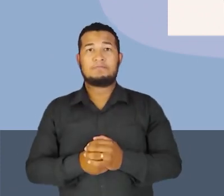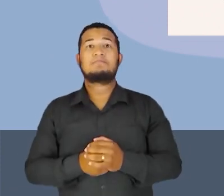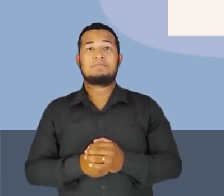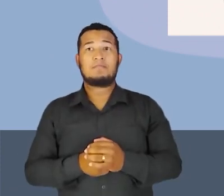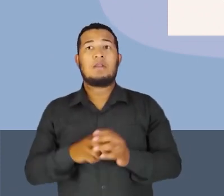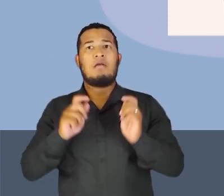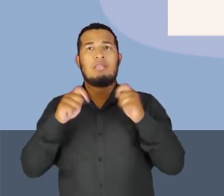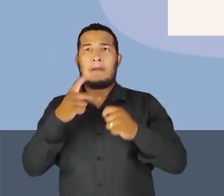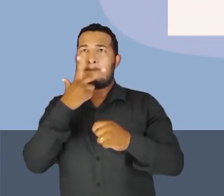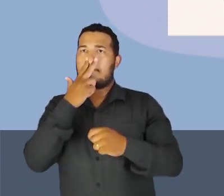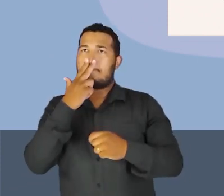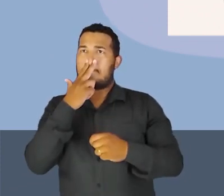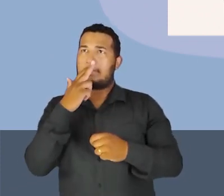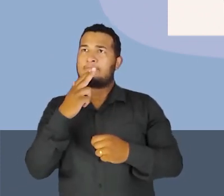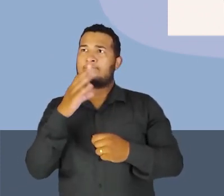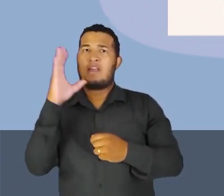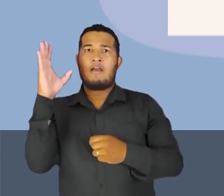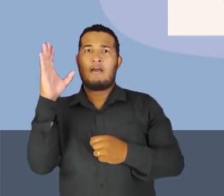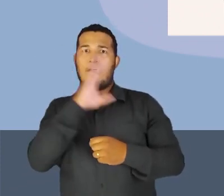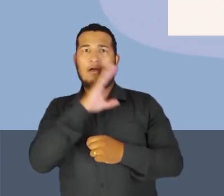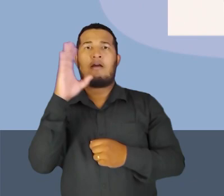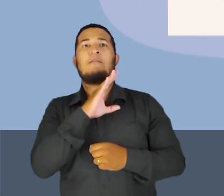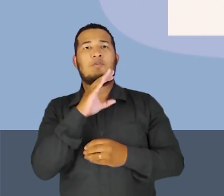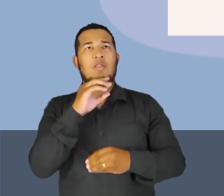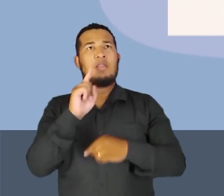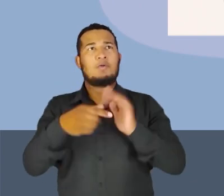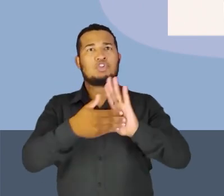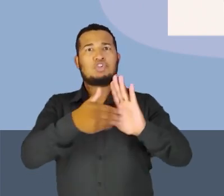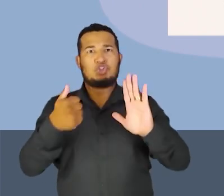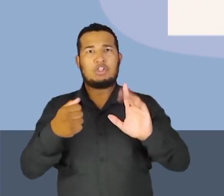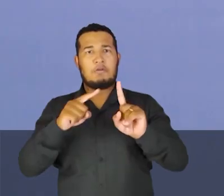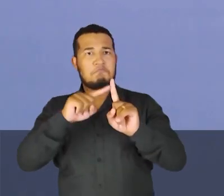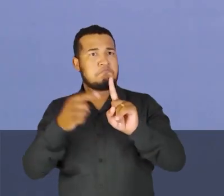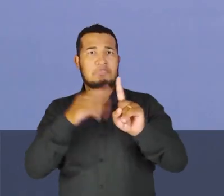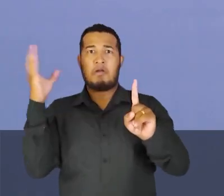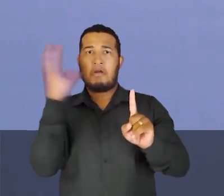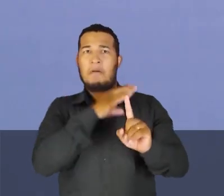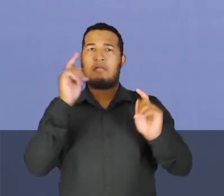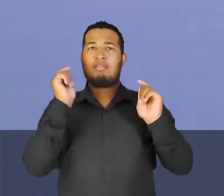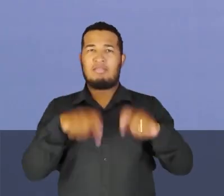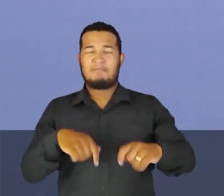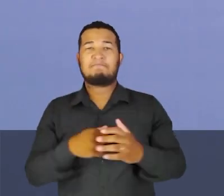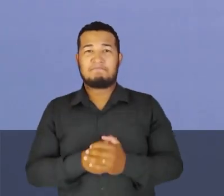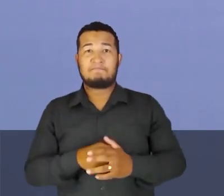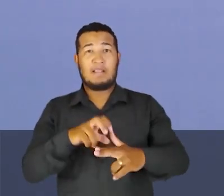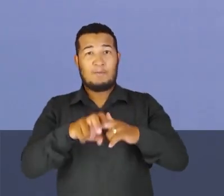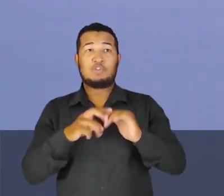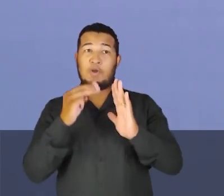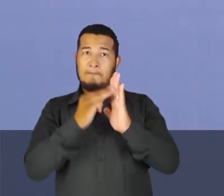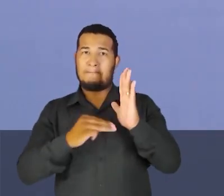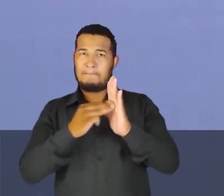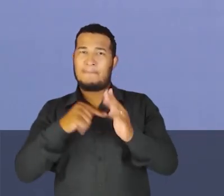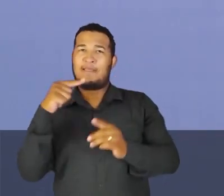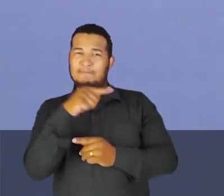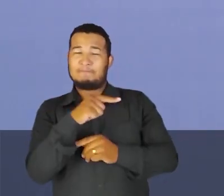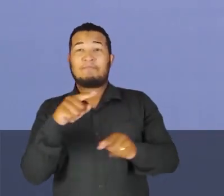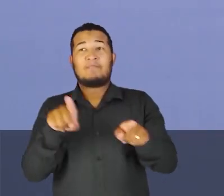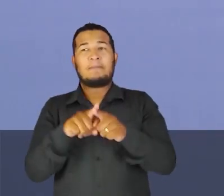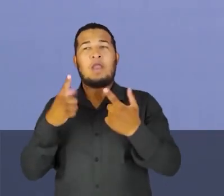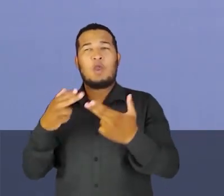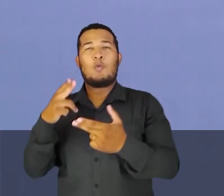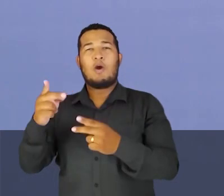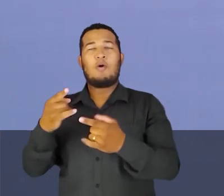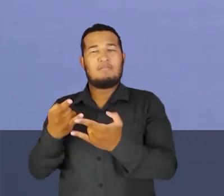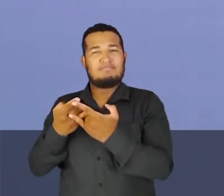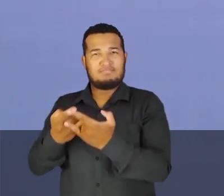é retomada de forma muito rápida após a retirada. Então, volta para cá. Esse método contraceptivo, assim como a